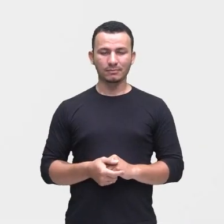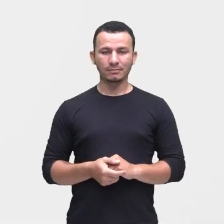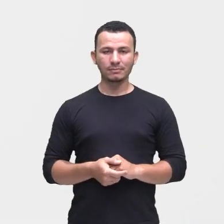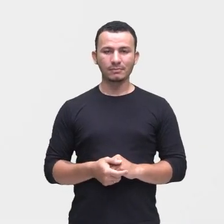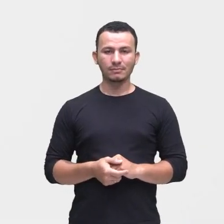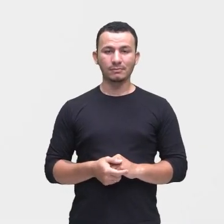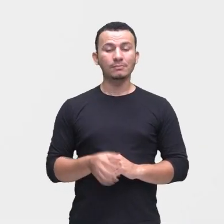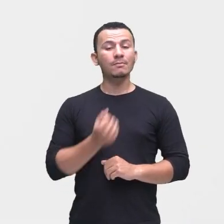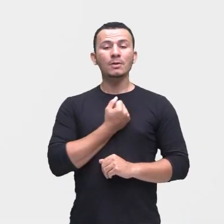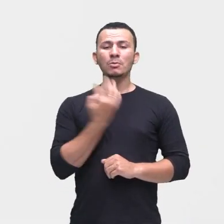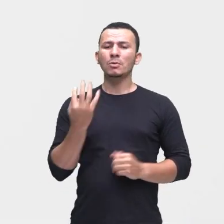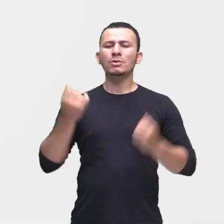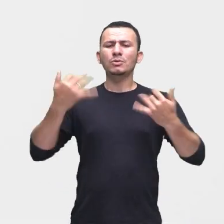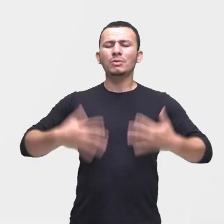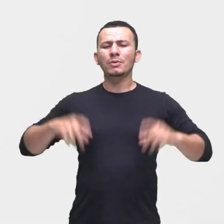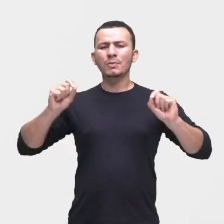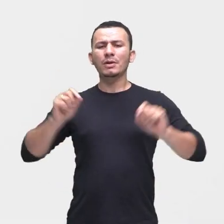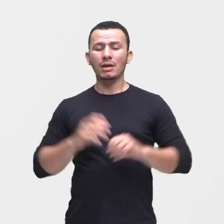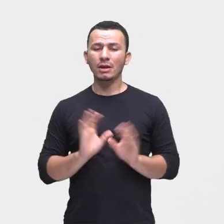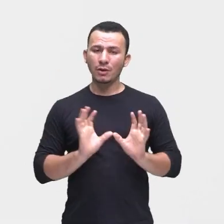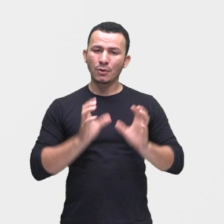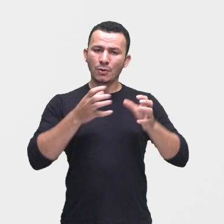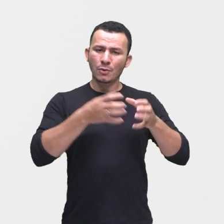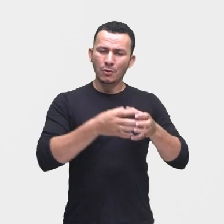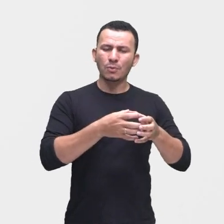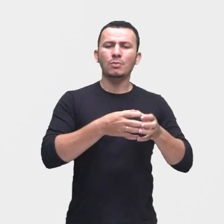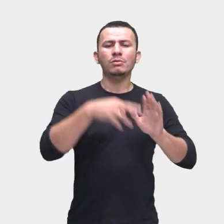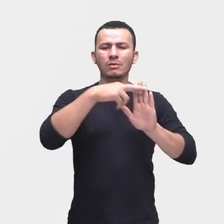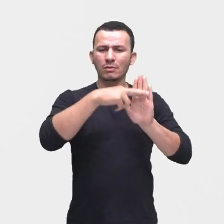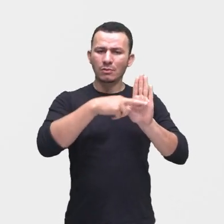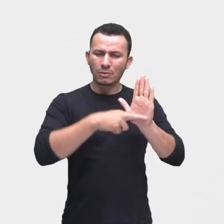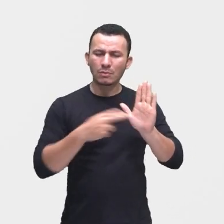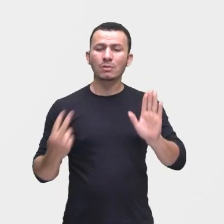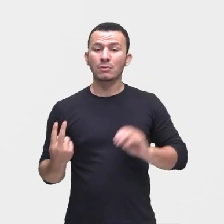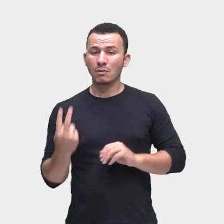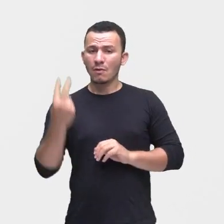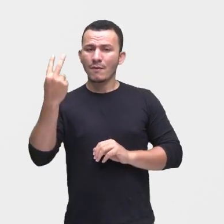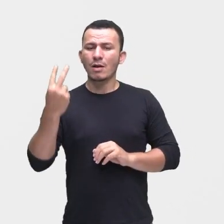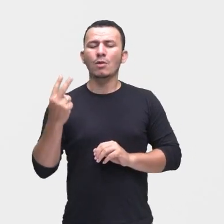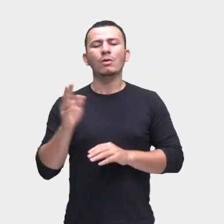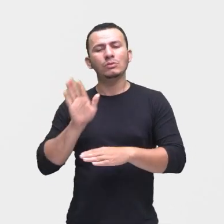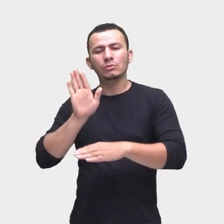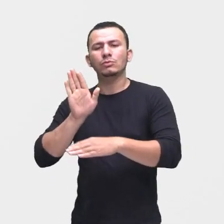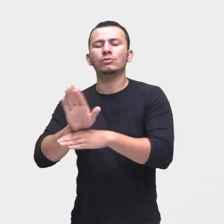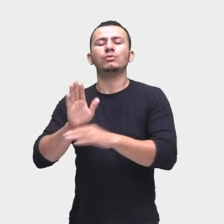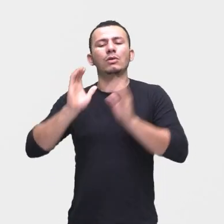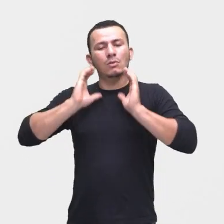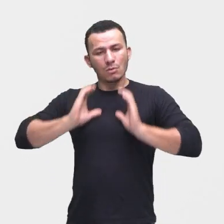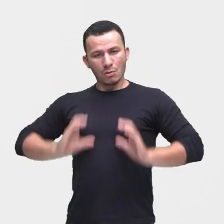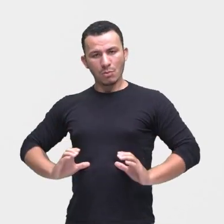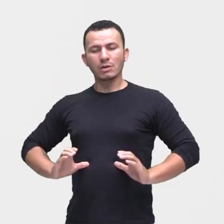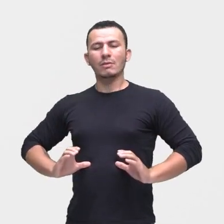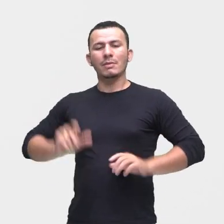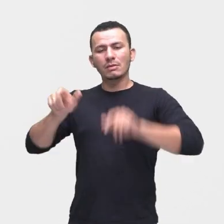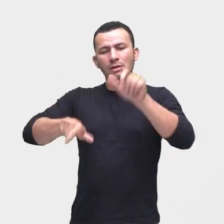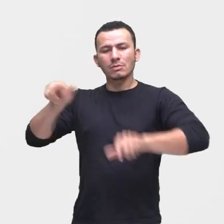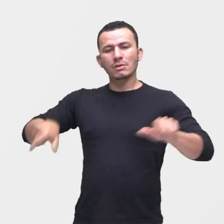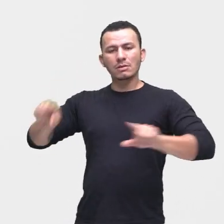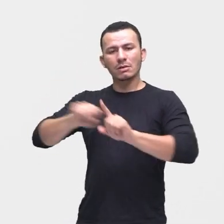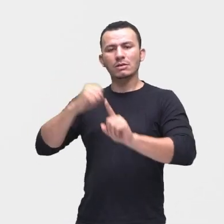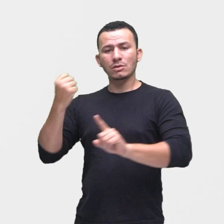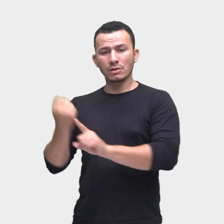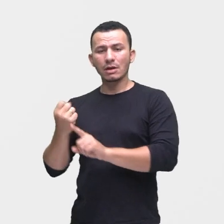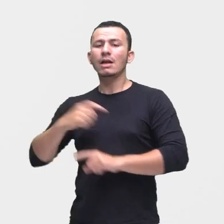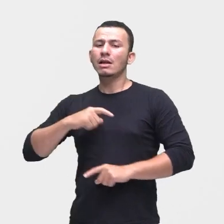que diz assim: o conjunto de valores e regras que moldam o comportamento dos indivíduos na sociedade é